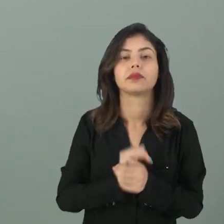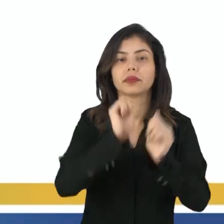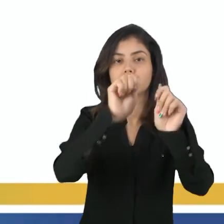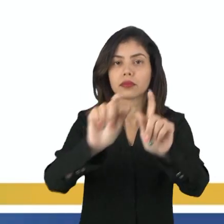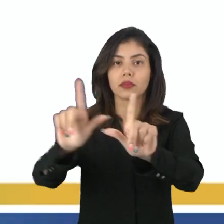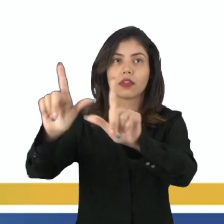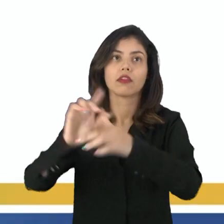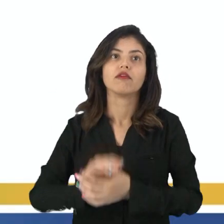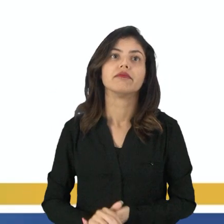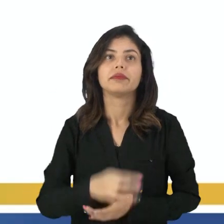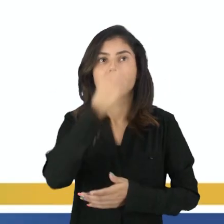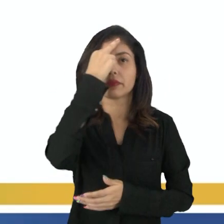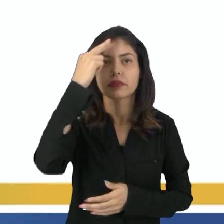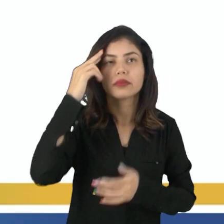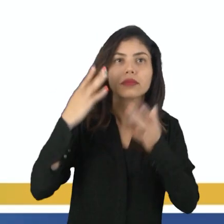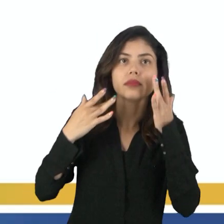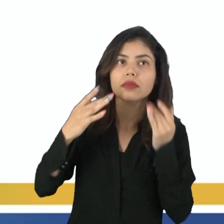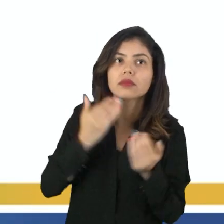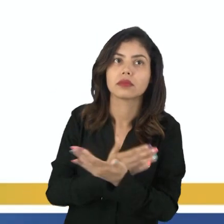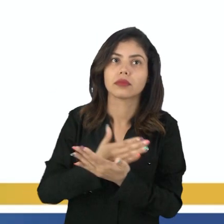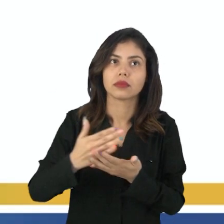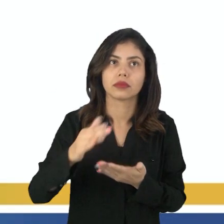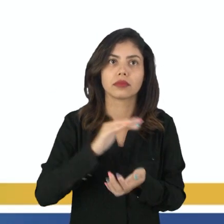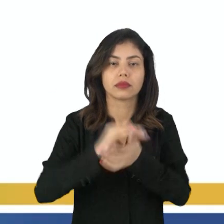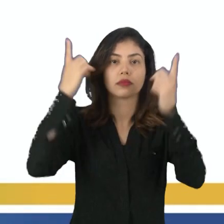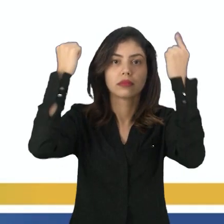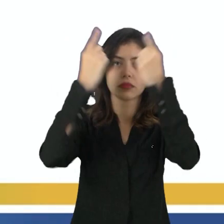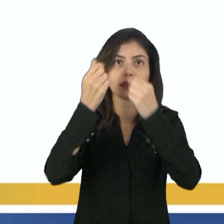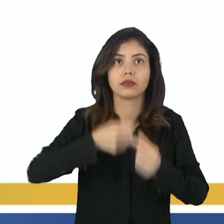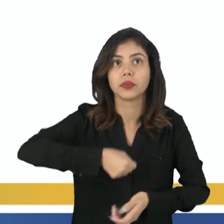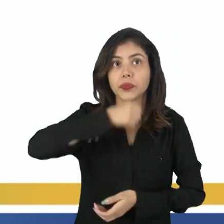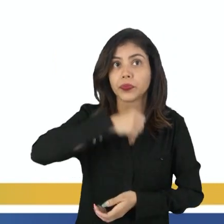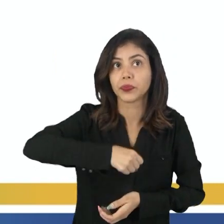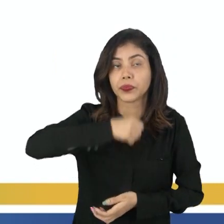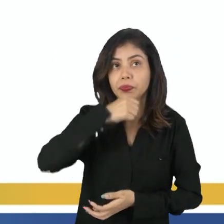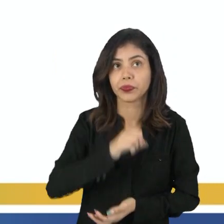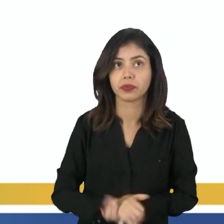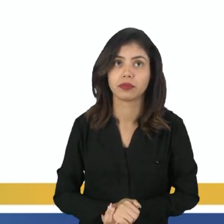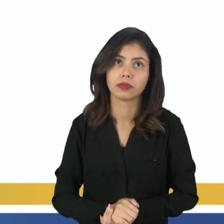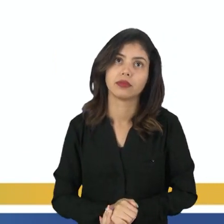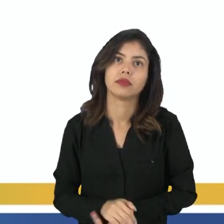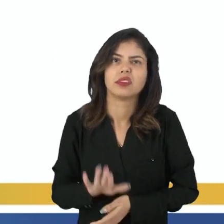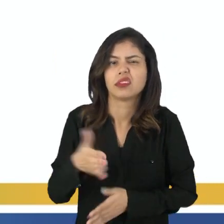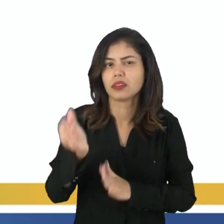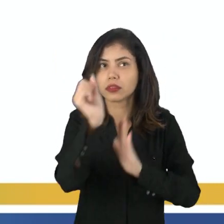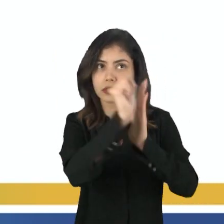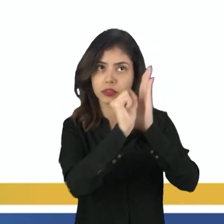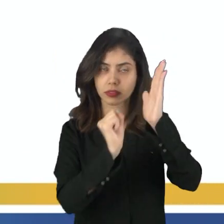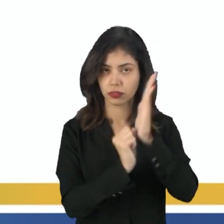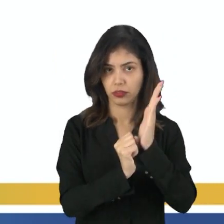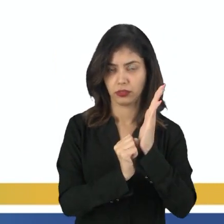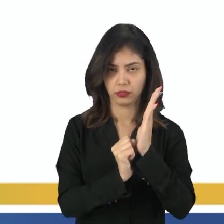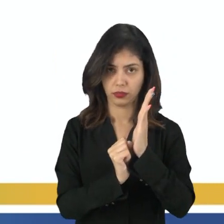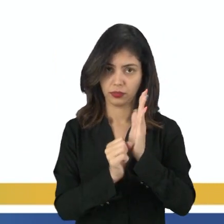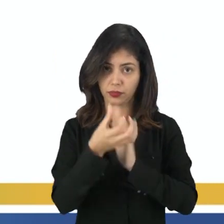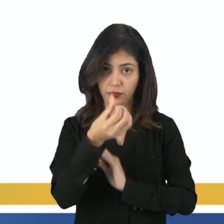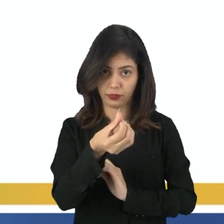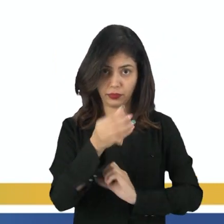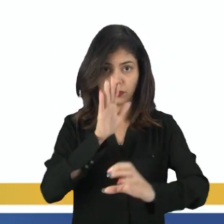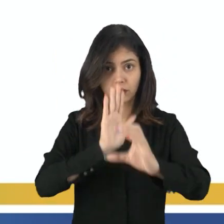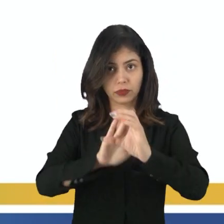aqui comigo. A história do teatro ela teve início na Grécia Antiga, em torno do século